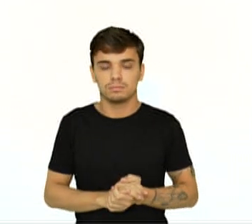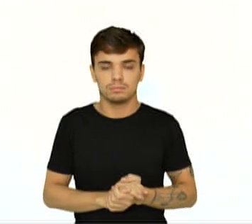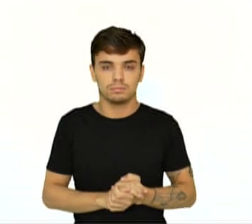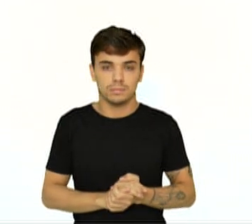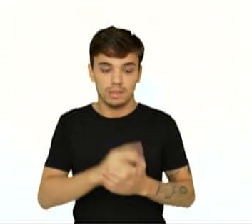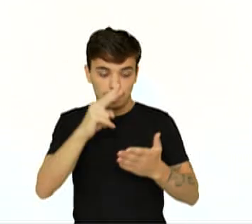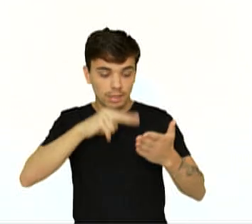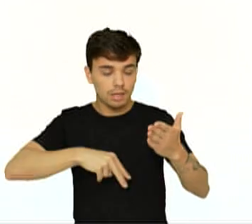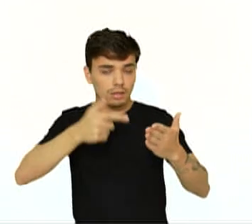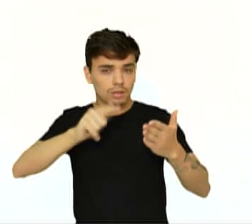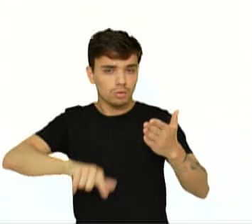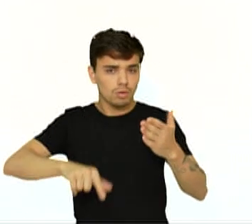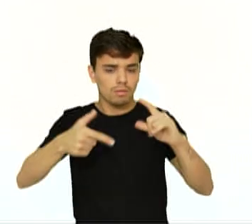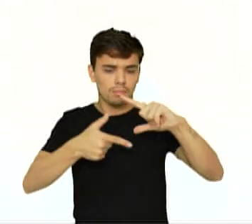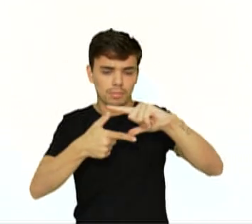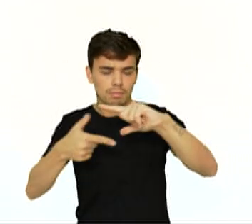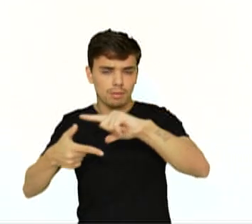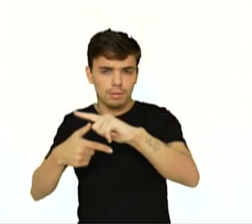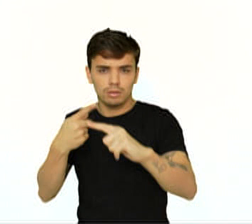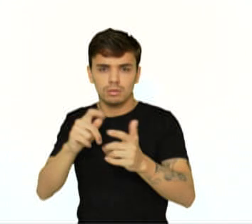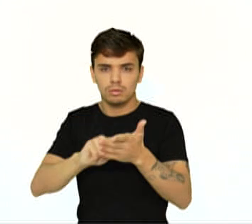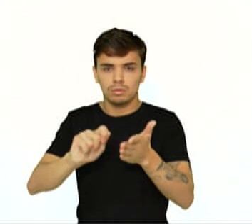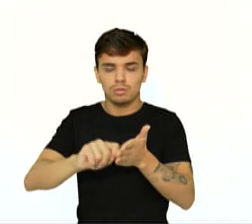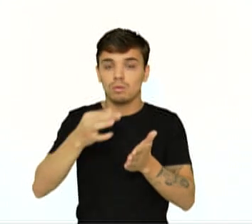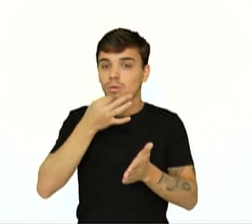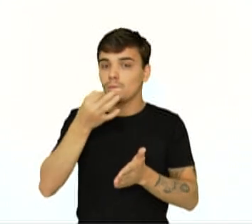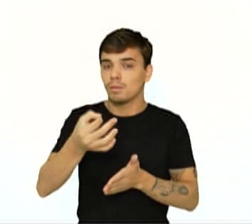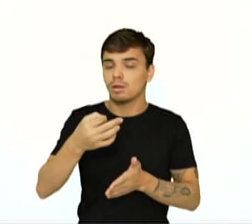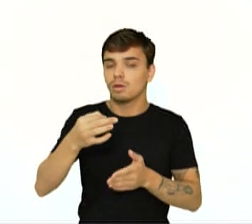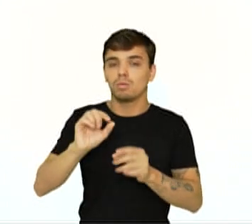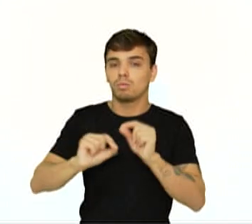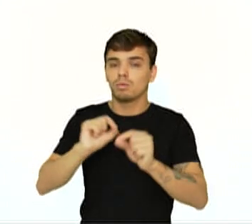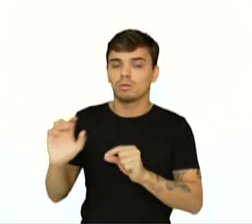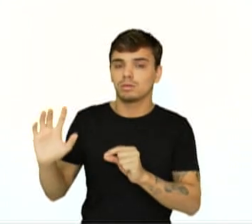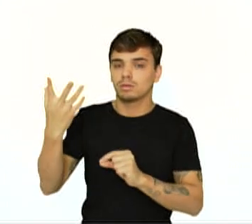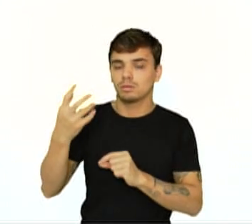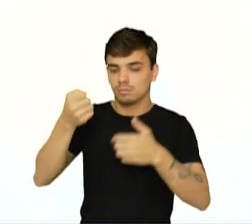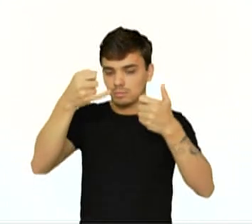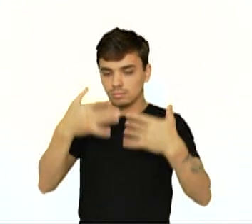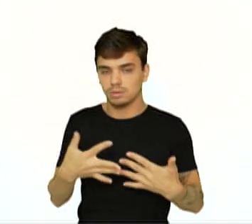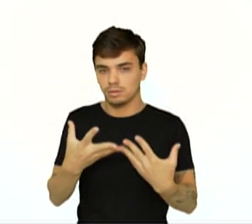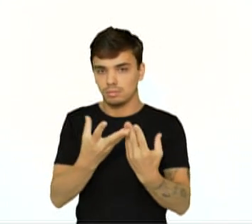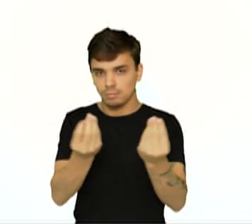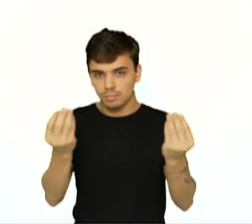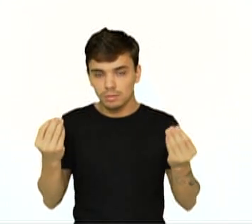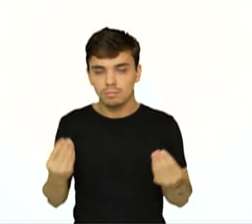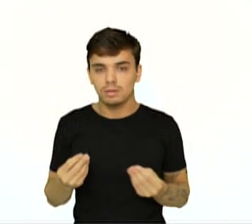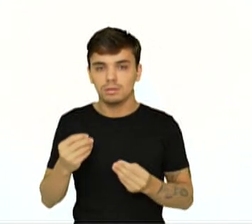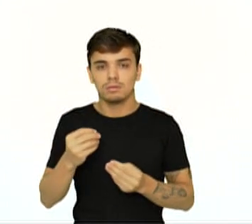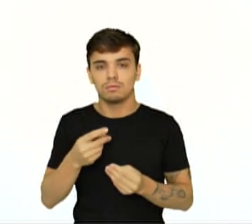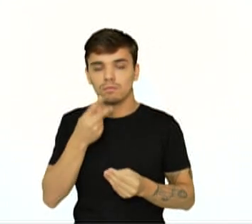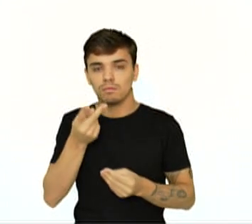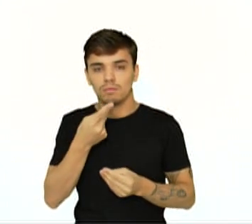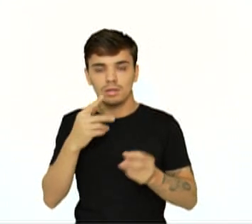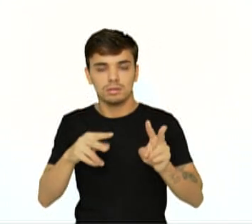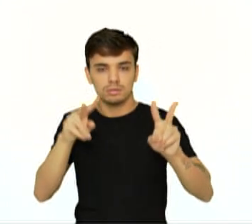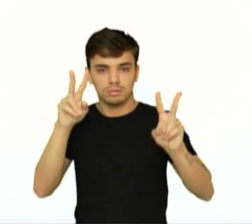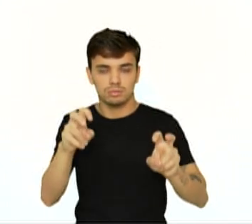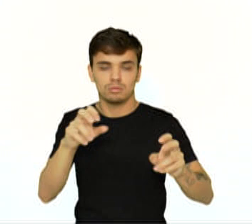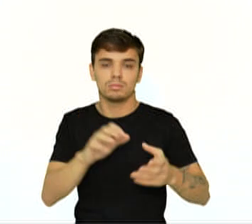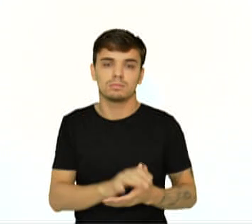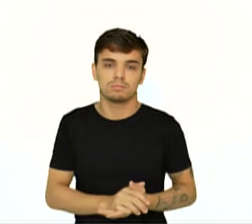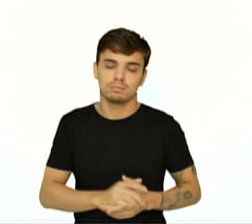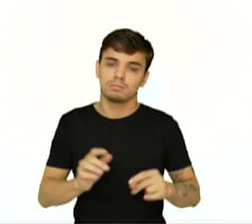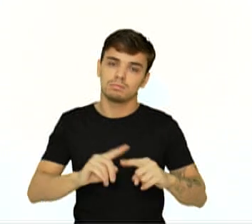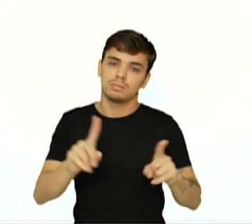tus palavras lo que sucede. Então, não vou explicar muito sobre o que fala, né? Mas nós